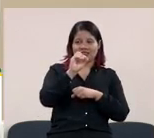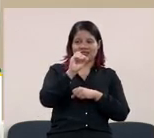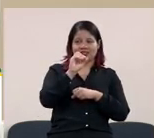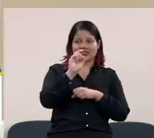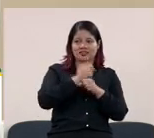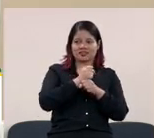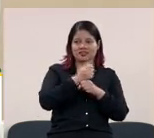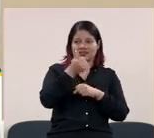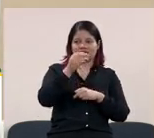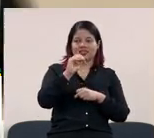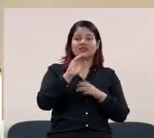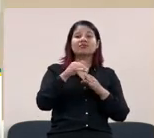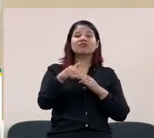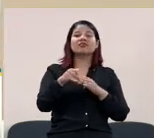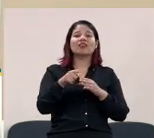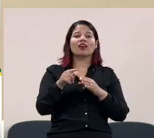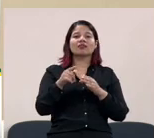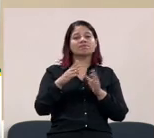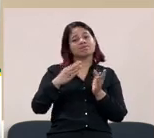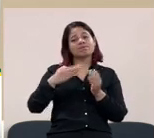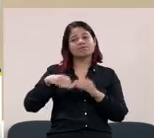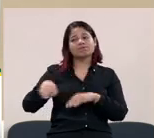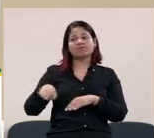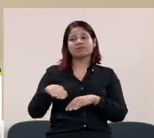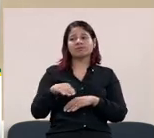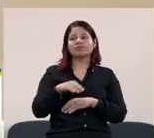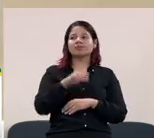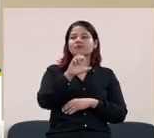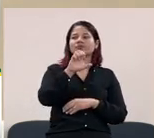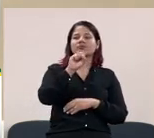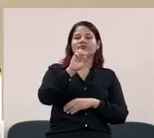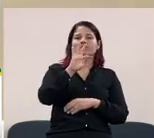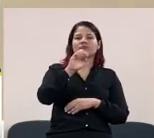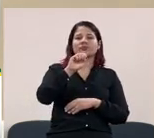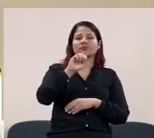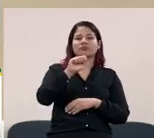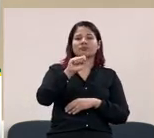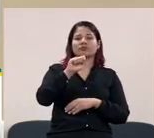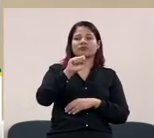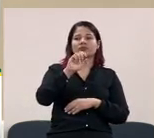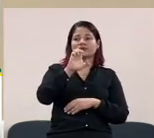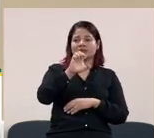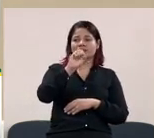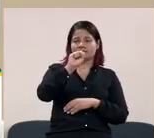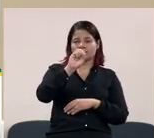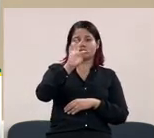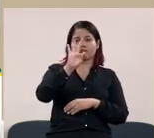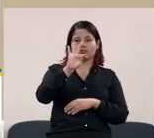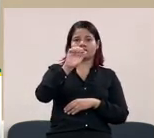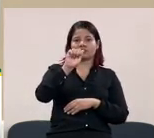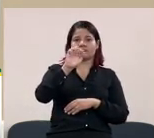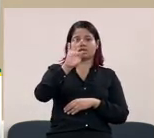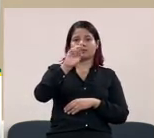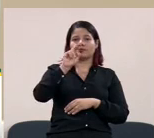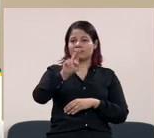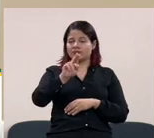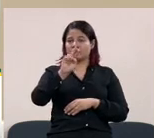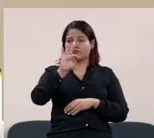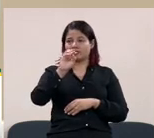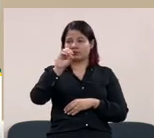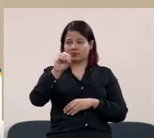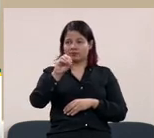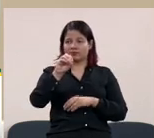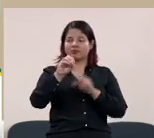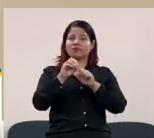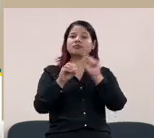dizer que ela não nos serve mais. A nossa estatuinte está em fase de aprovação, como vocês sabem. É a lei básica